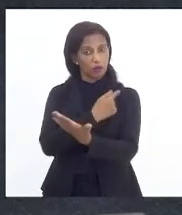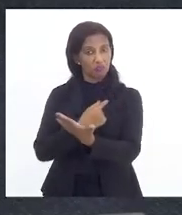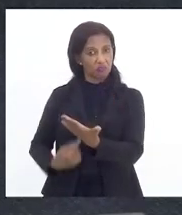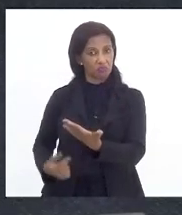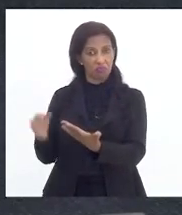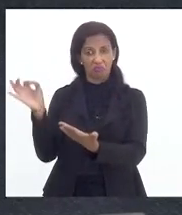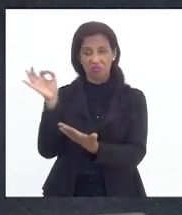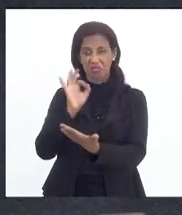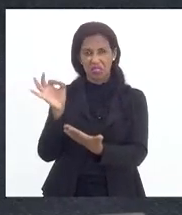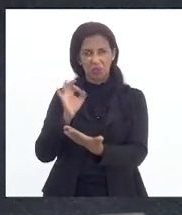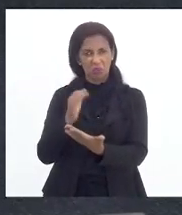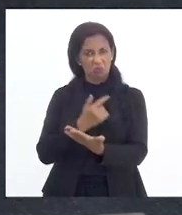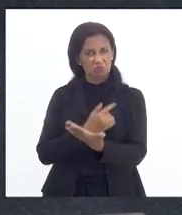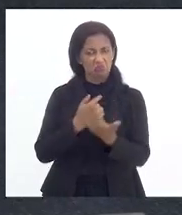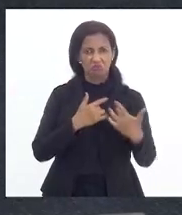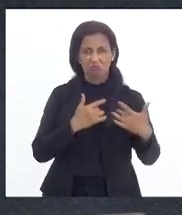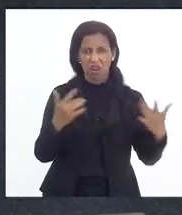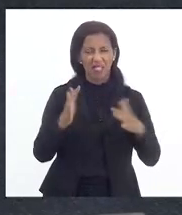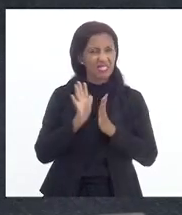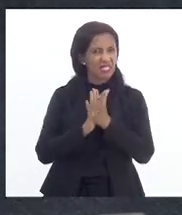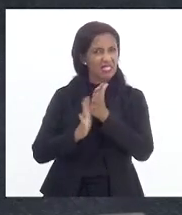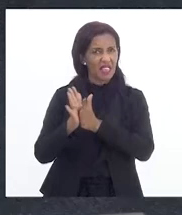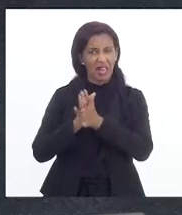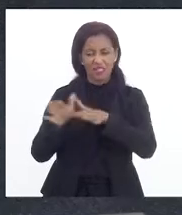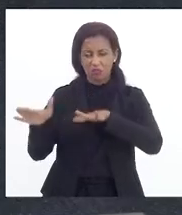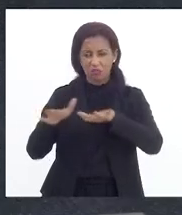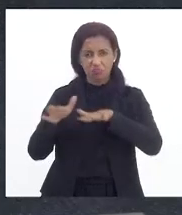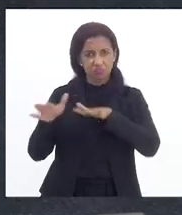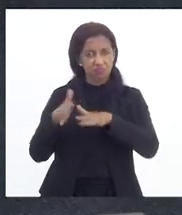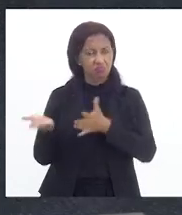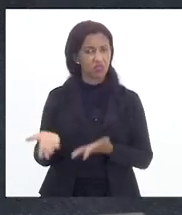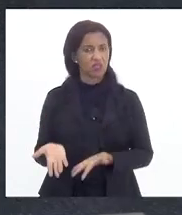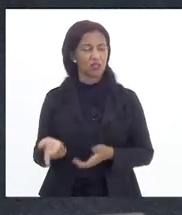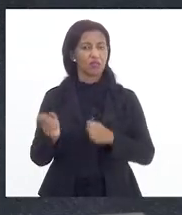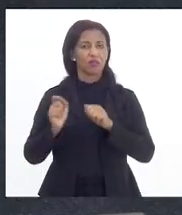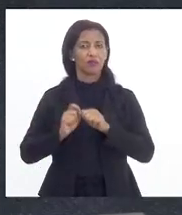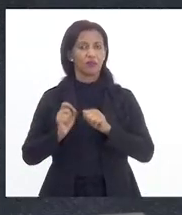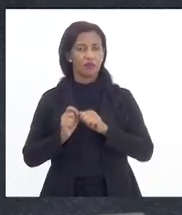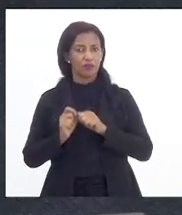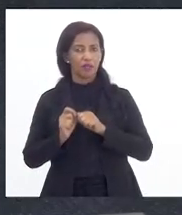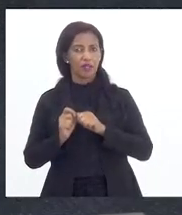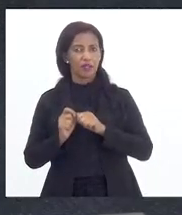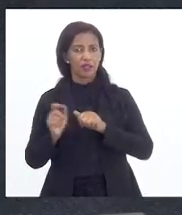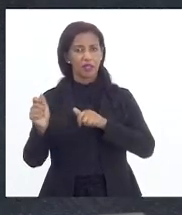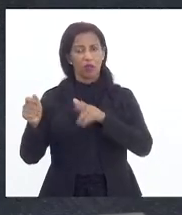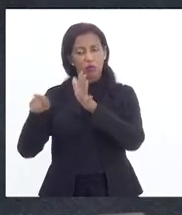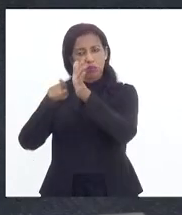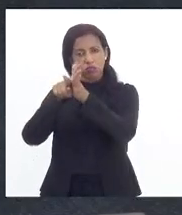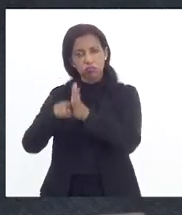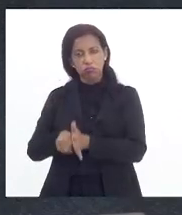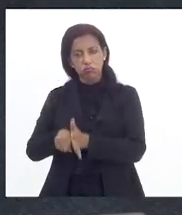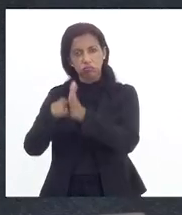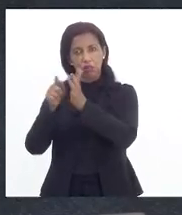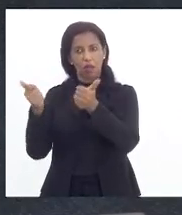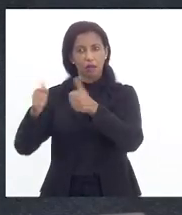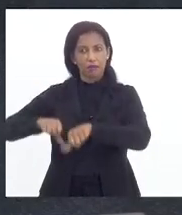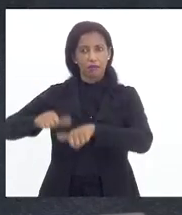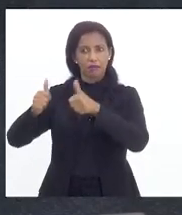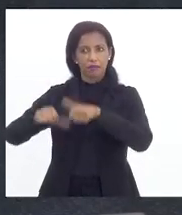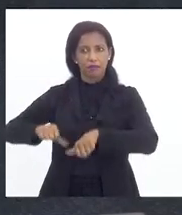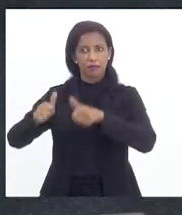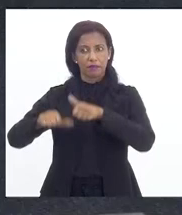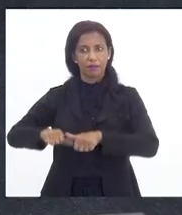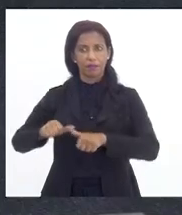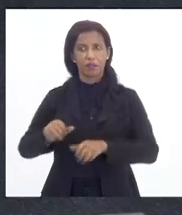nenhum gesto nenhum movimento de fazer né uma reanálise da sua estrutura